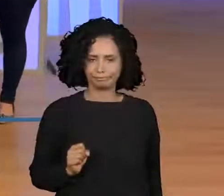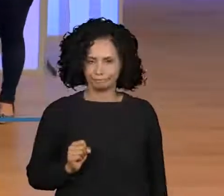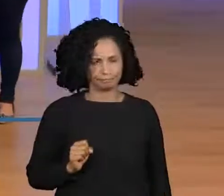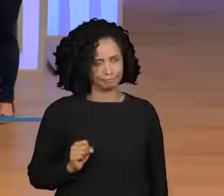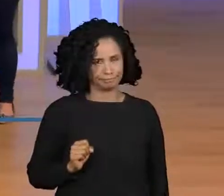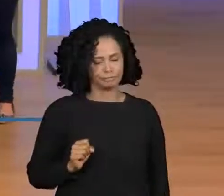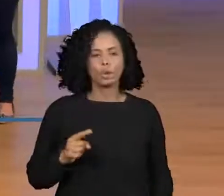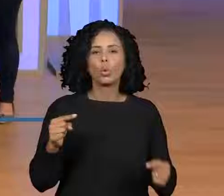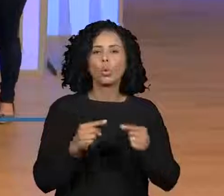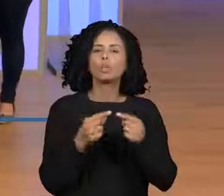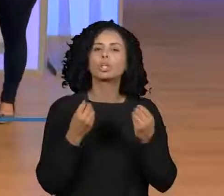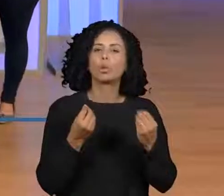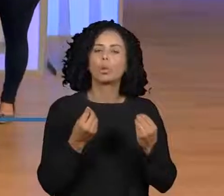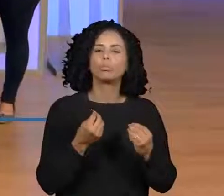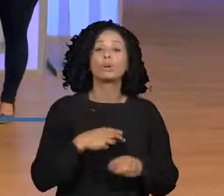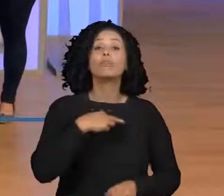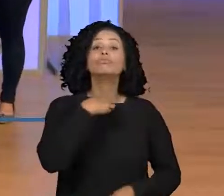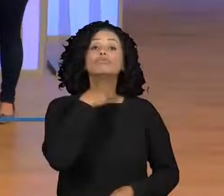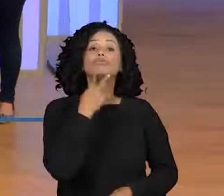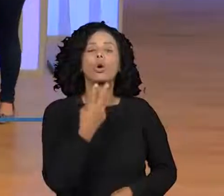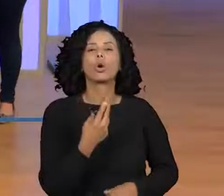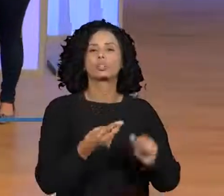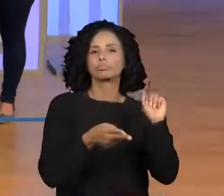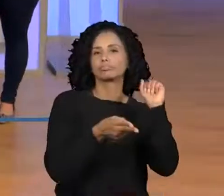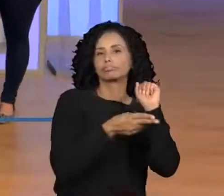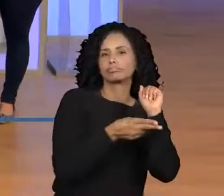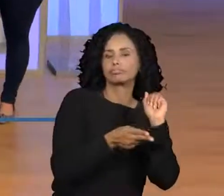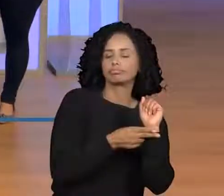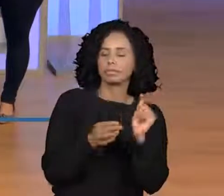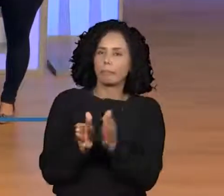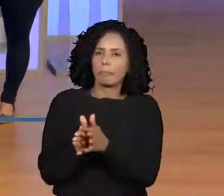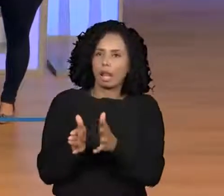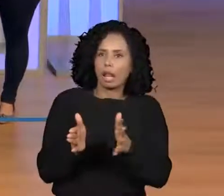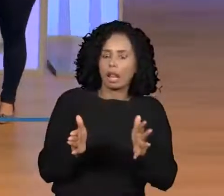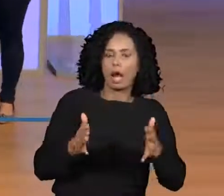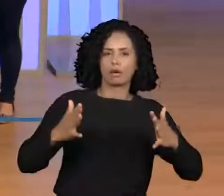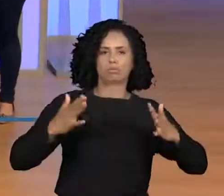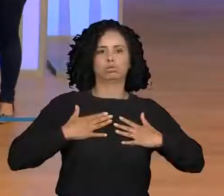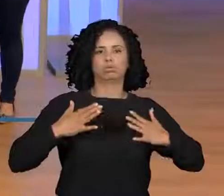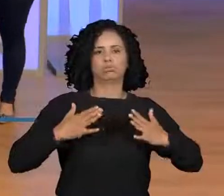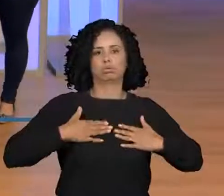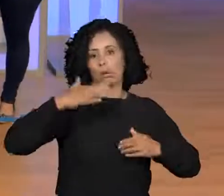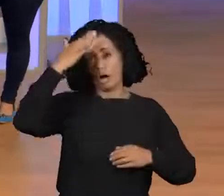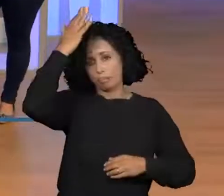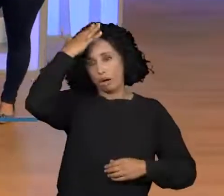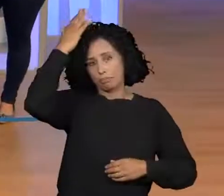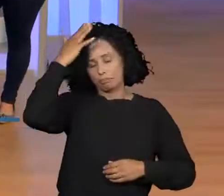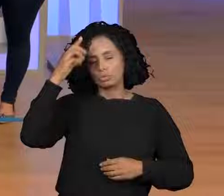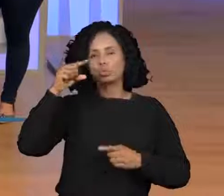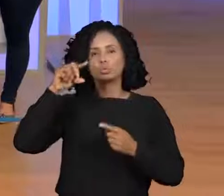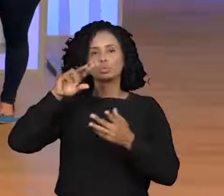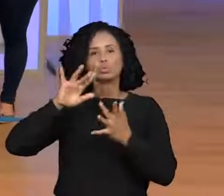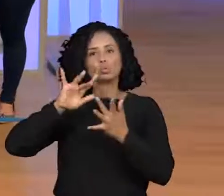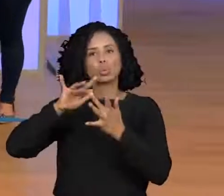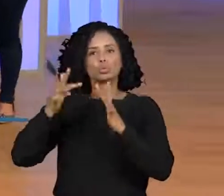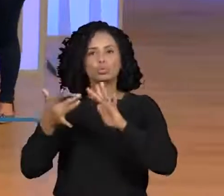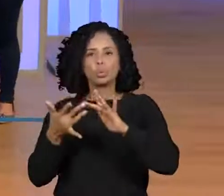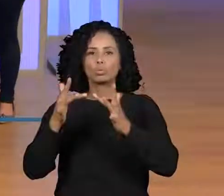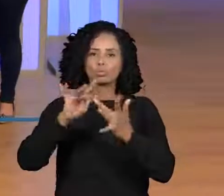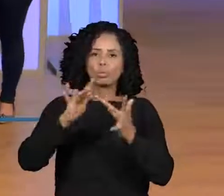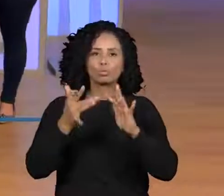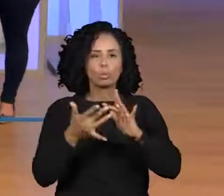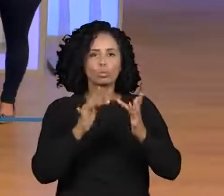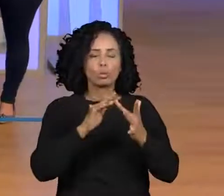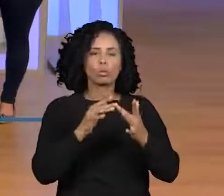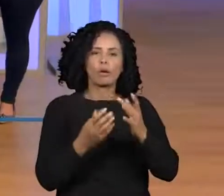timbre, é a nota, é a duração, é o grave e o agudo. Então, tudo isso junto que a gente forma